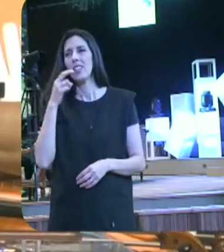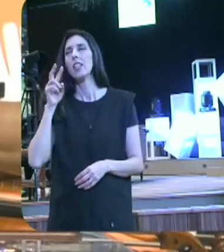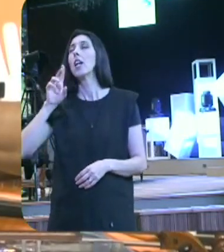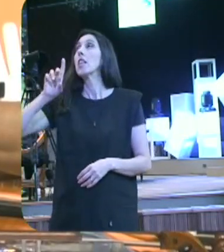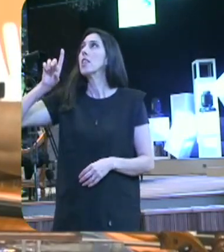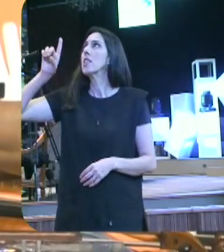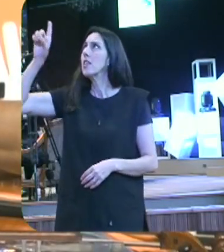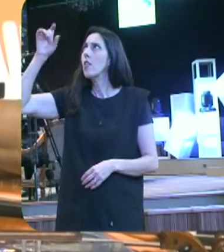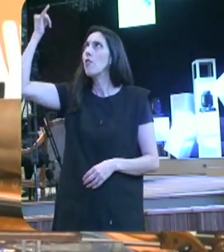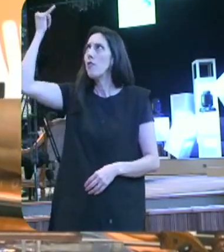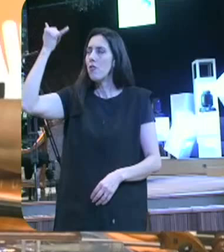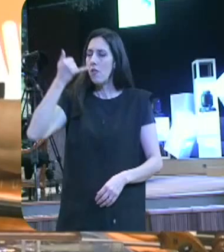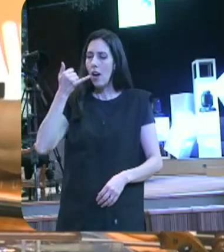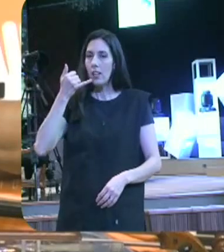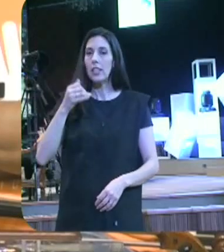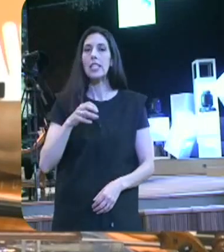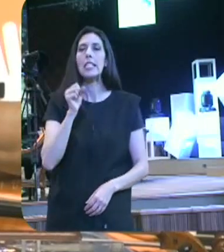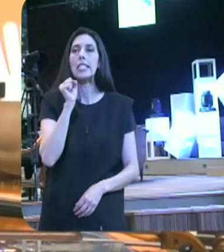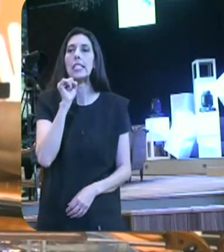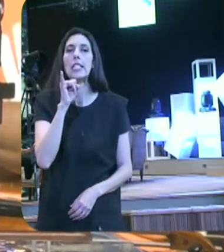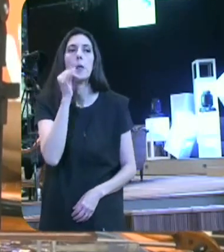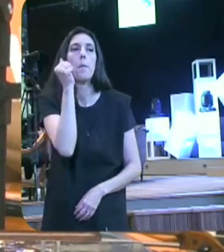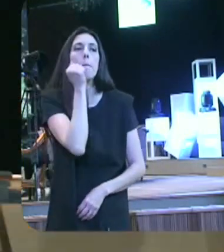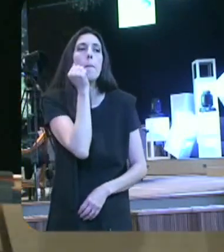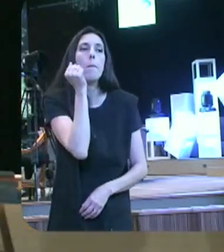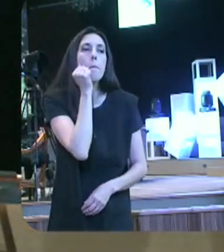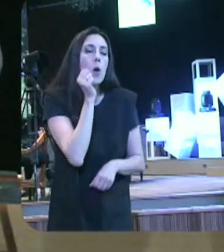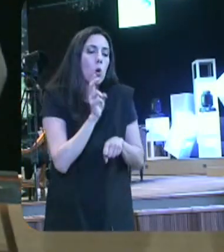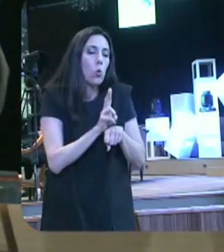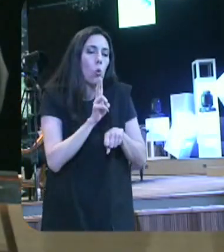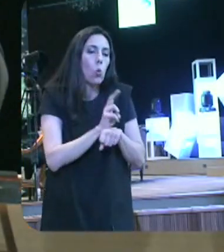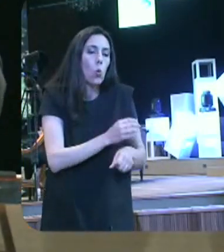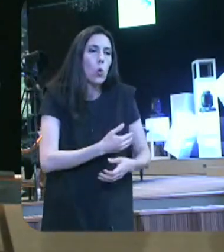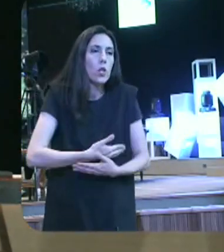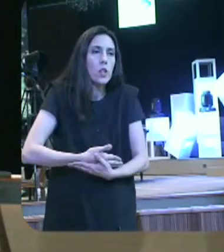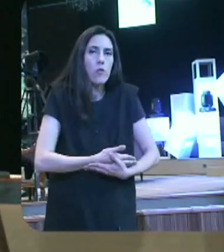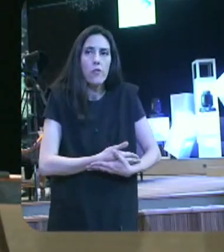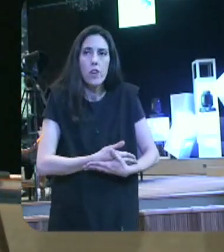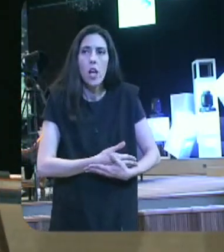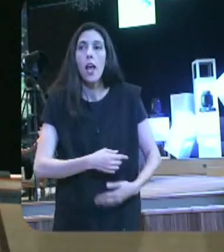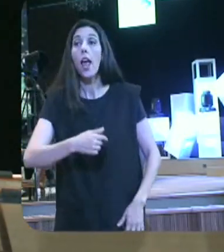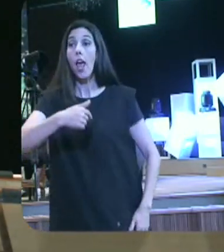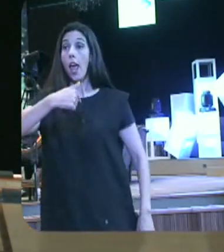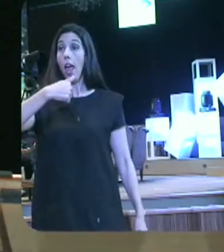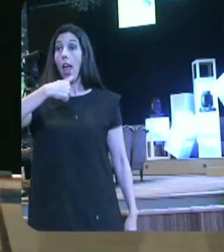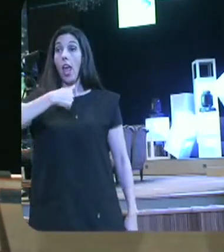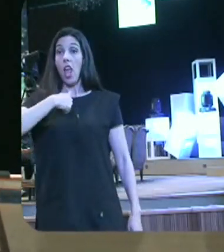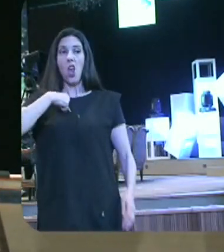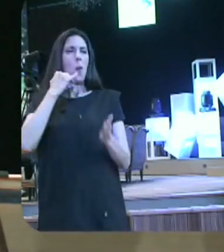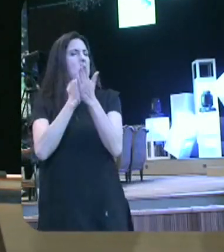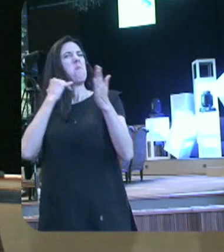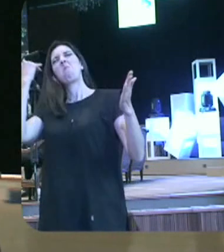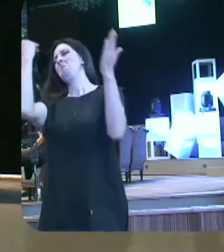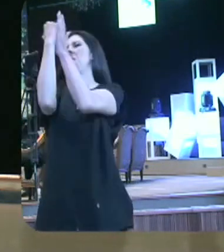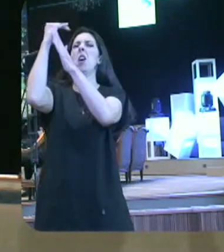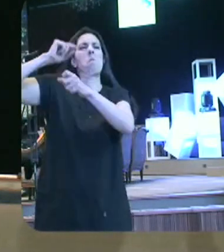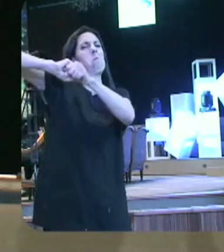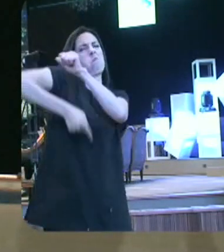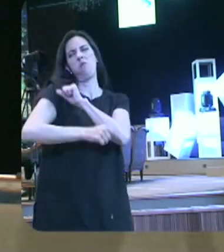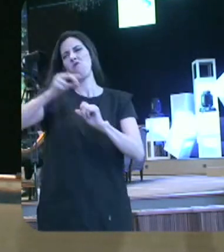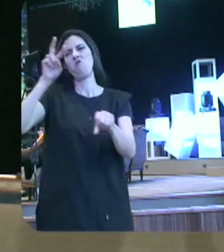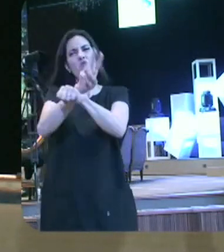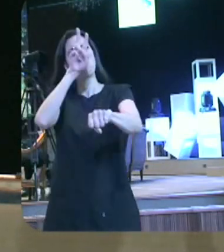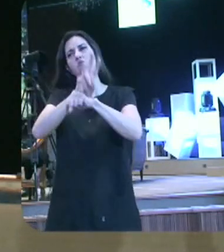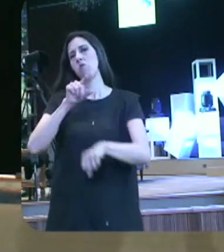se importa com o filho, eu quero dizer que eu me importo muito mais ainda com você. E